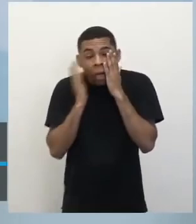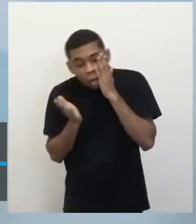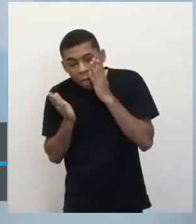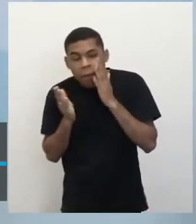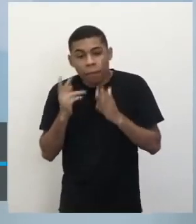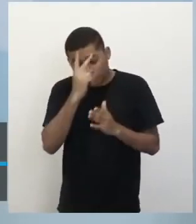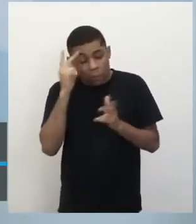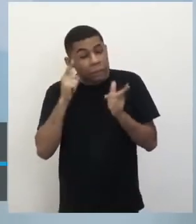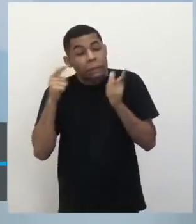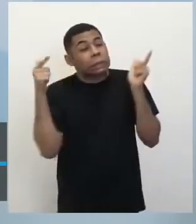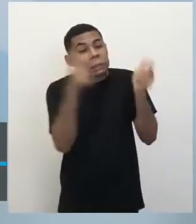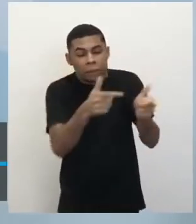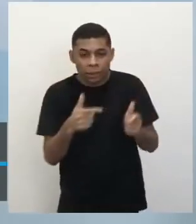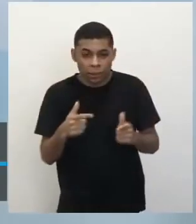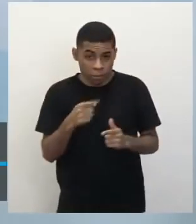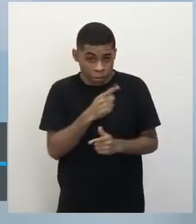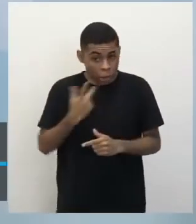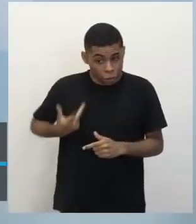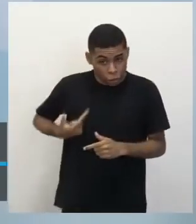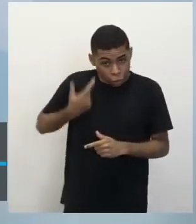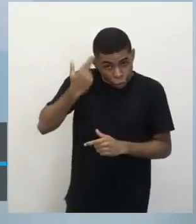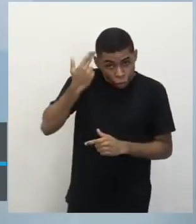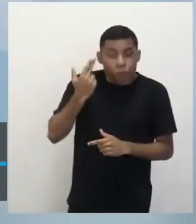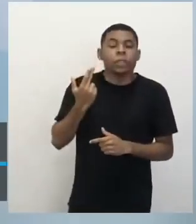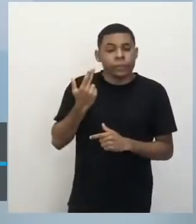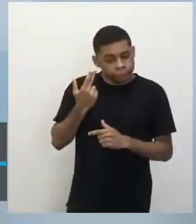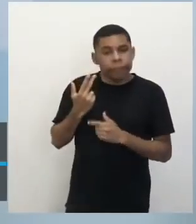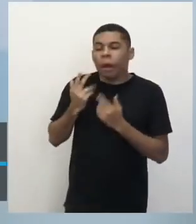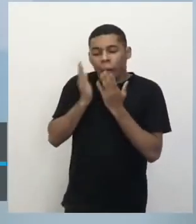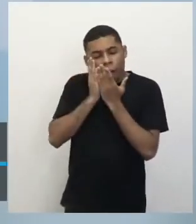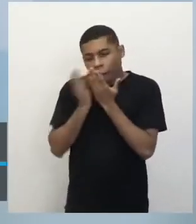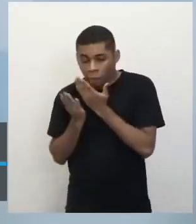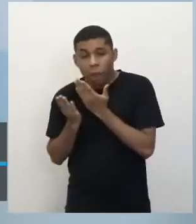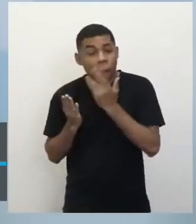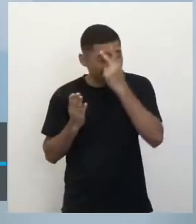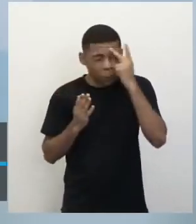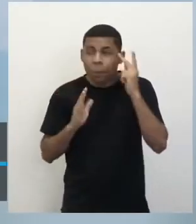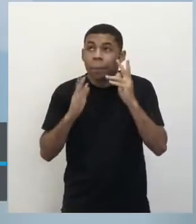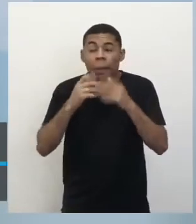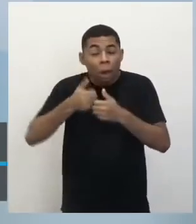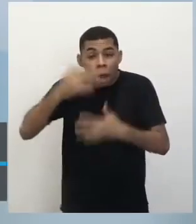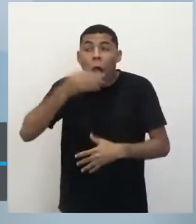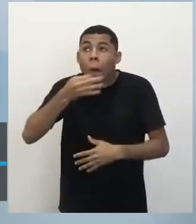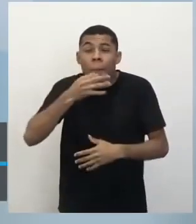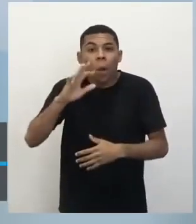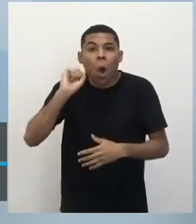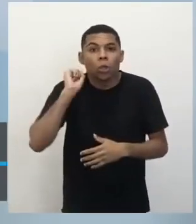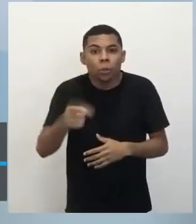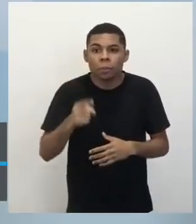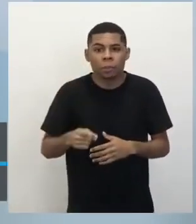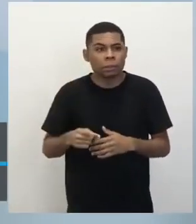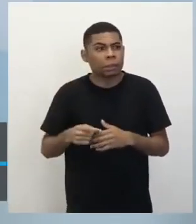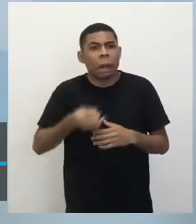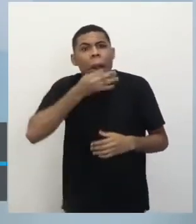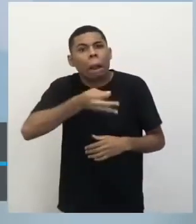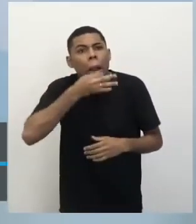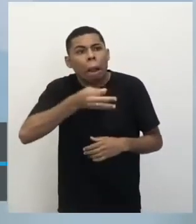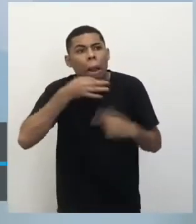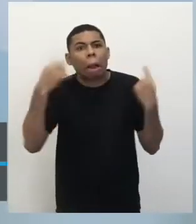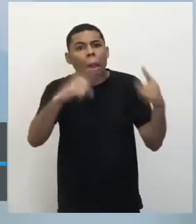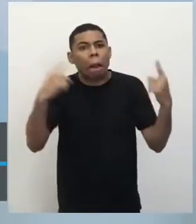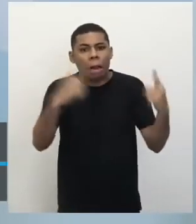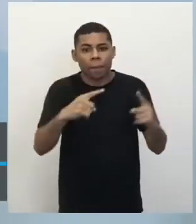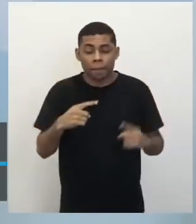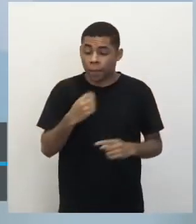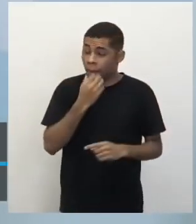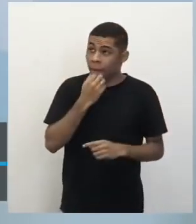rindo, debochando, e pensa lá, 8.000 comentários, rindo, achando cômico. E eu geralmente não faço comentários assim em cima do post